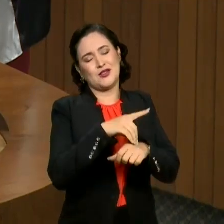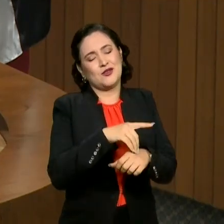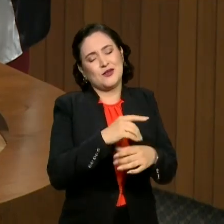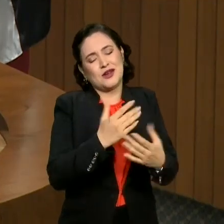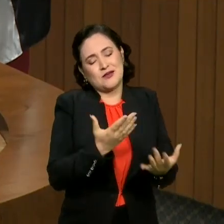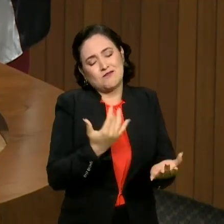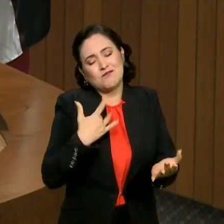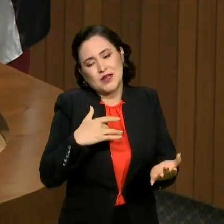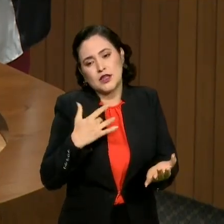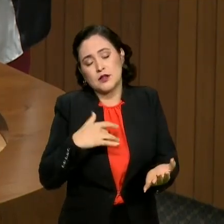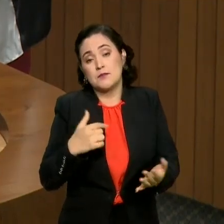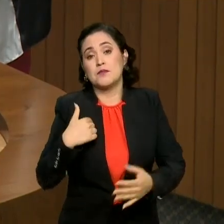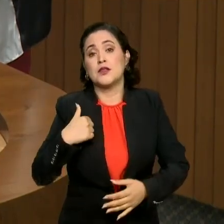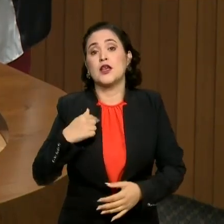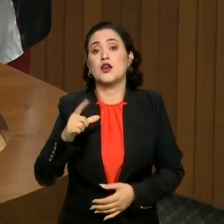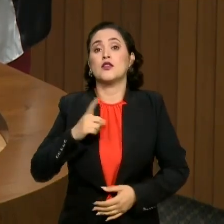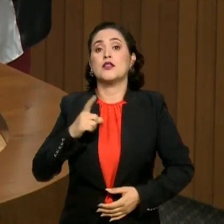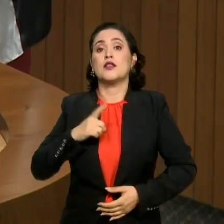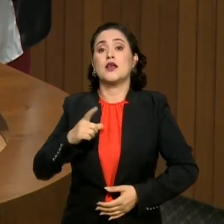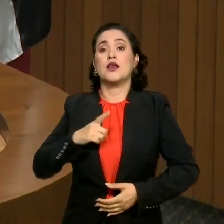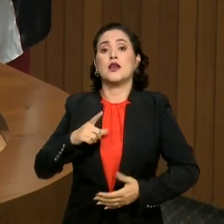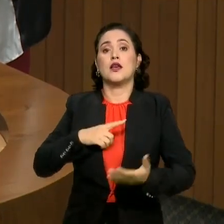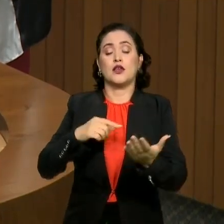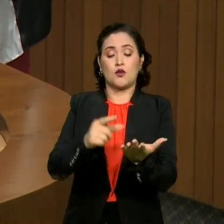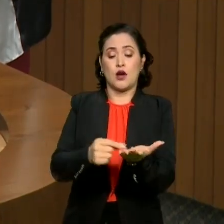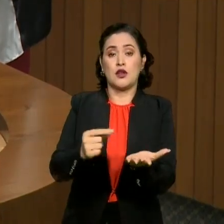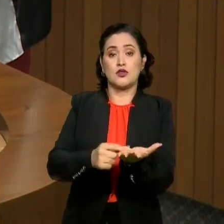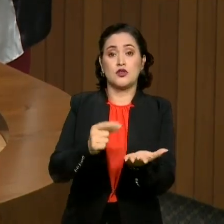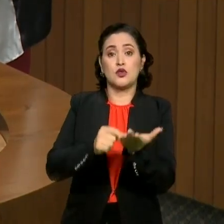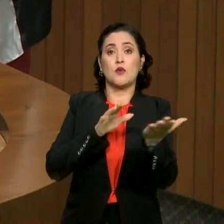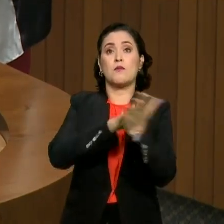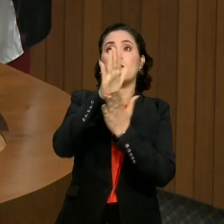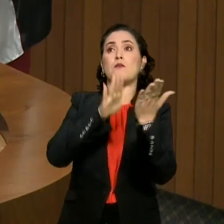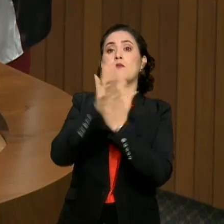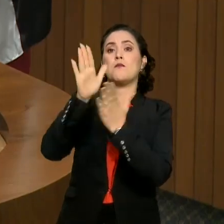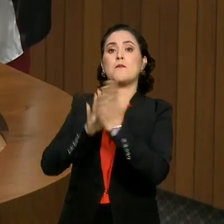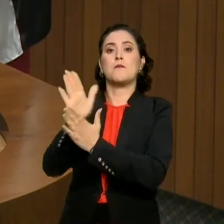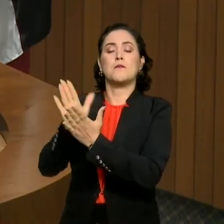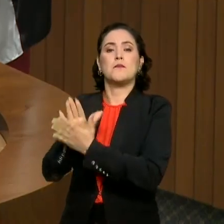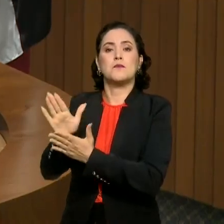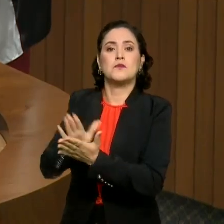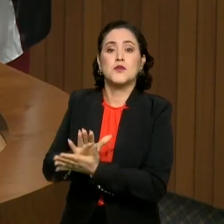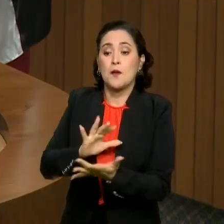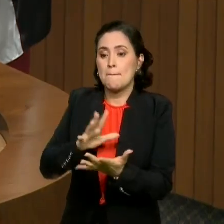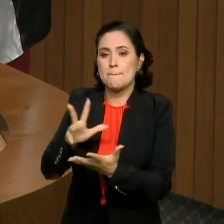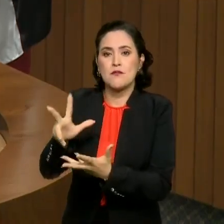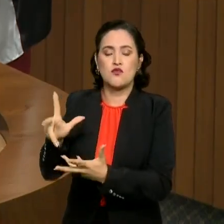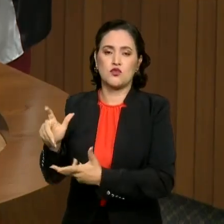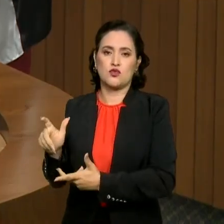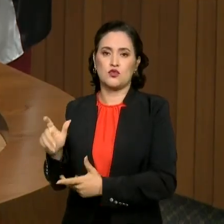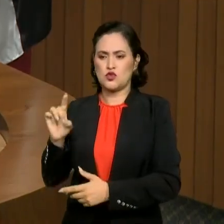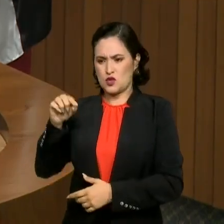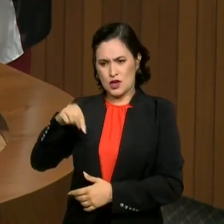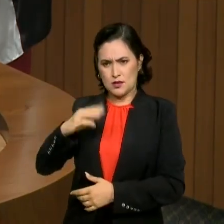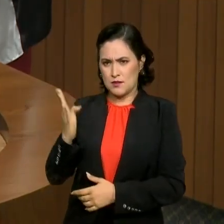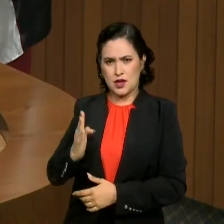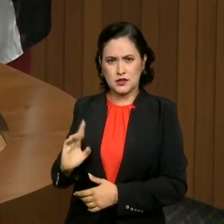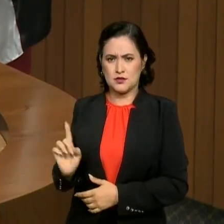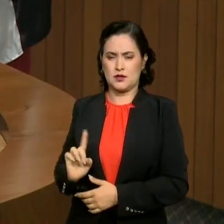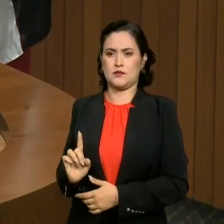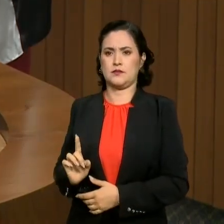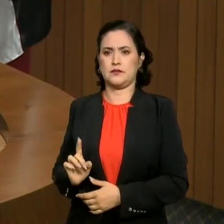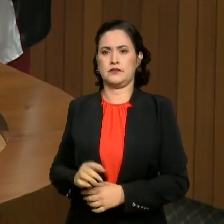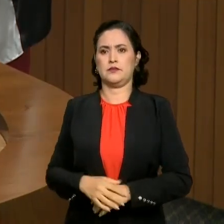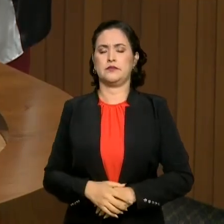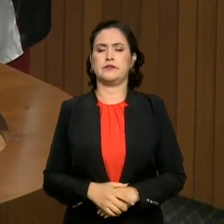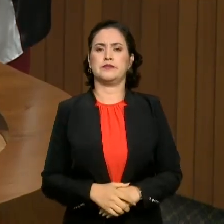tem artigo publicado internacionalmente. Entrei aqui na Assembleia, não fui colocado como a deputada Mical Cunha, o termo,